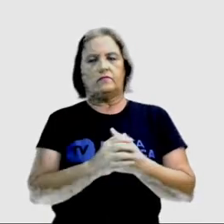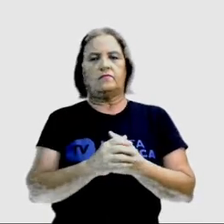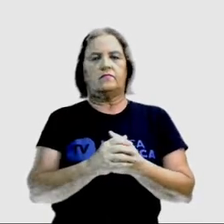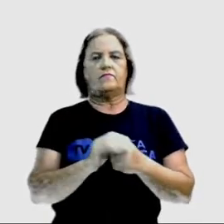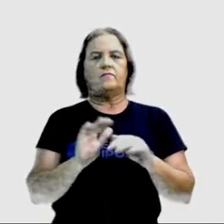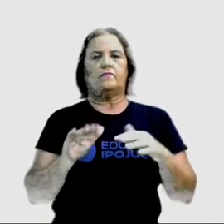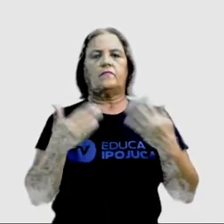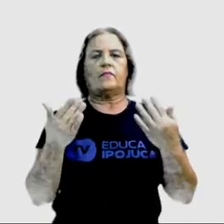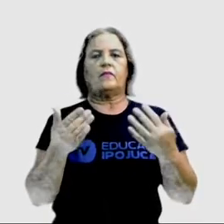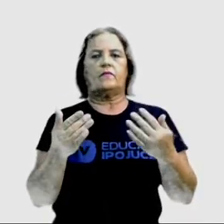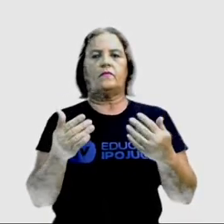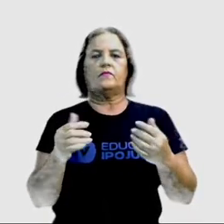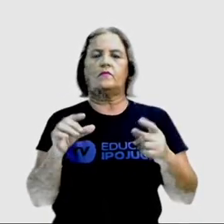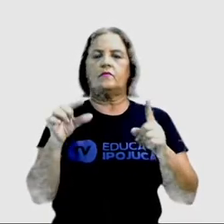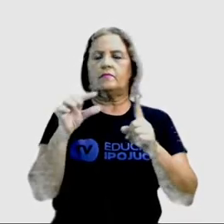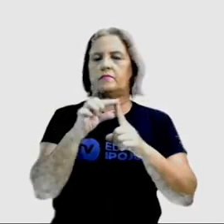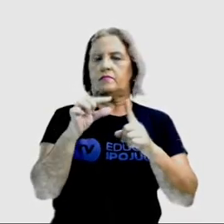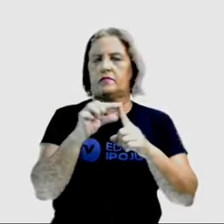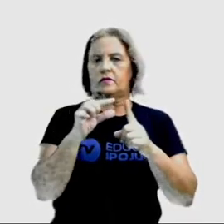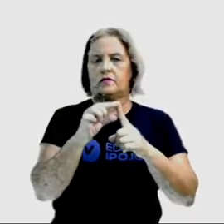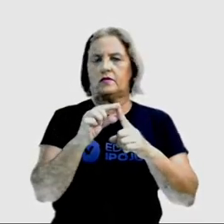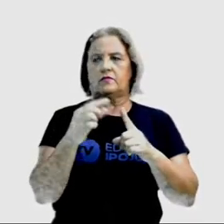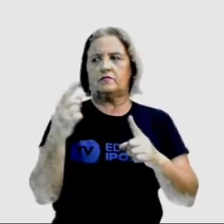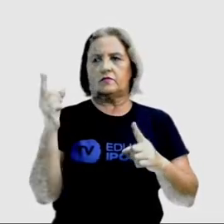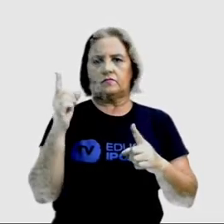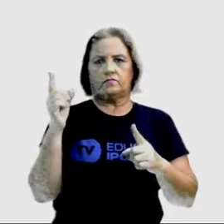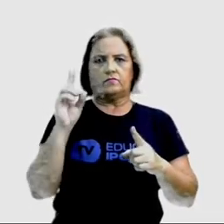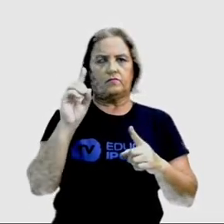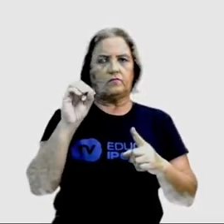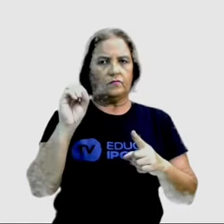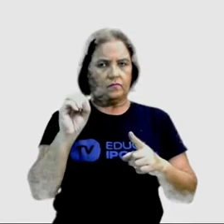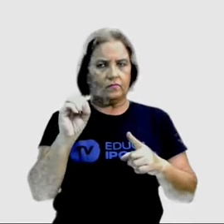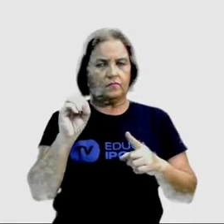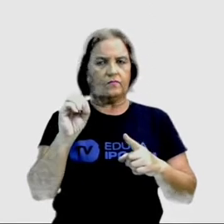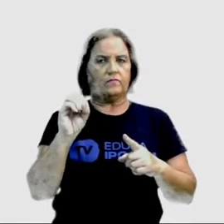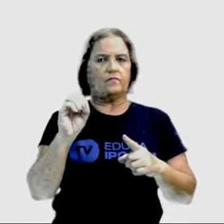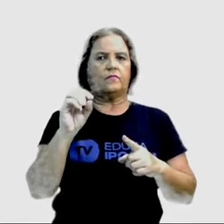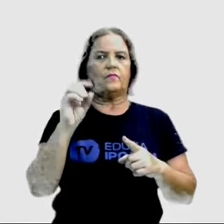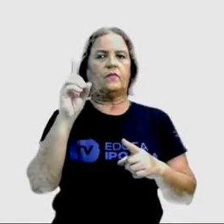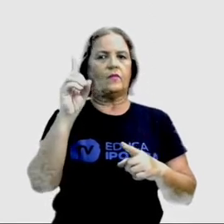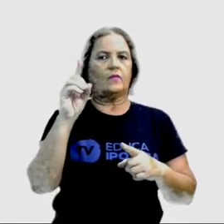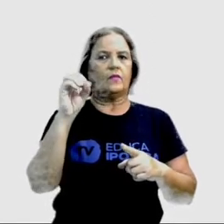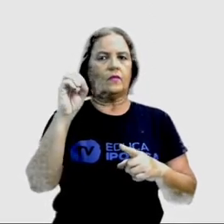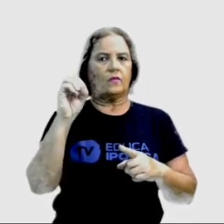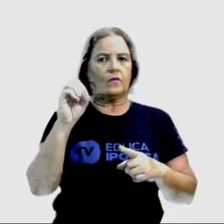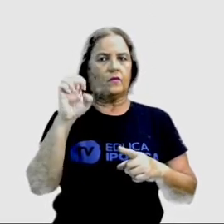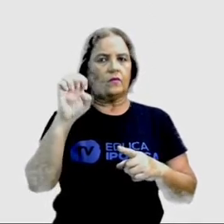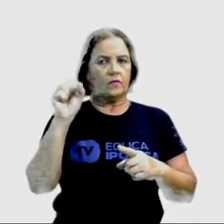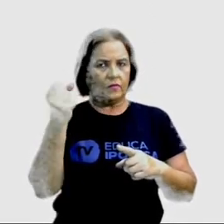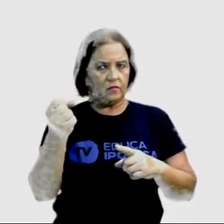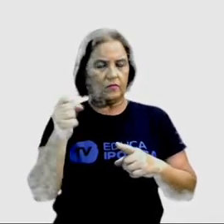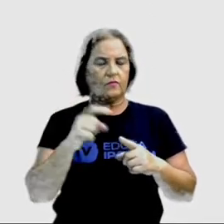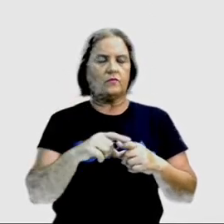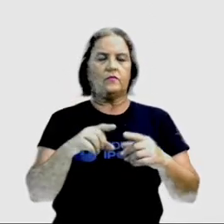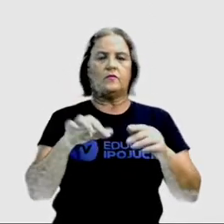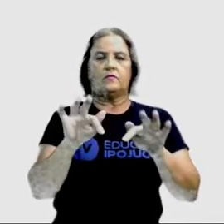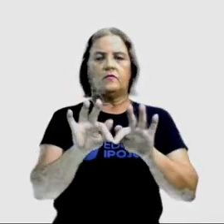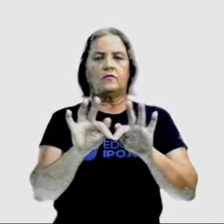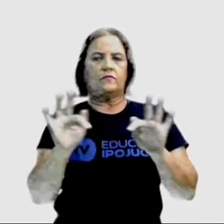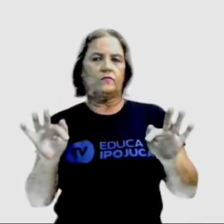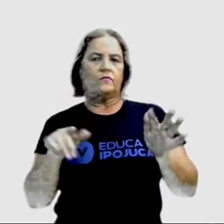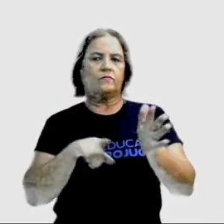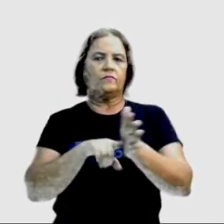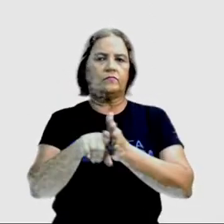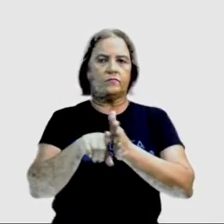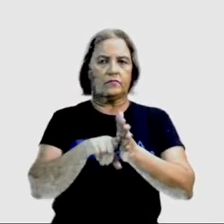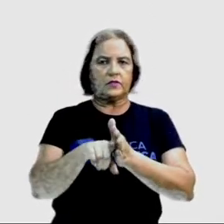palavra does e do e colocar aqui para auxiliar em frases interrogativas, lógico que o he,